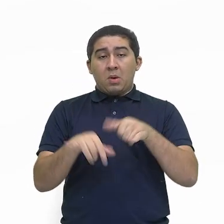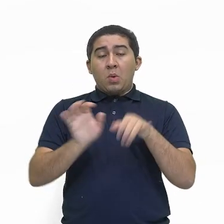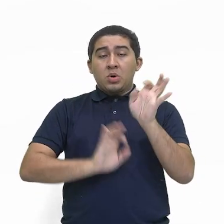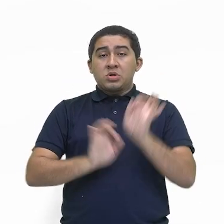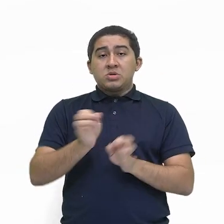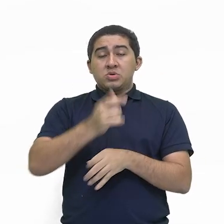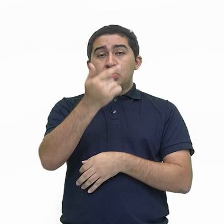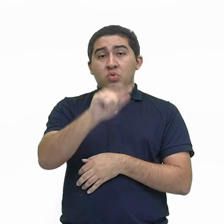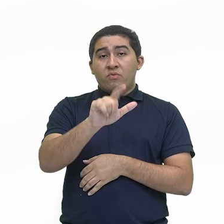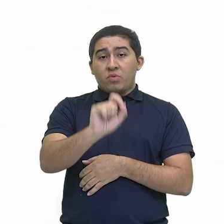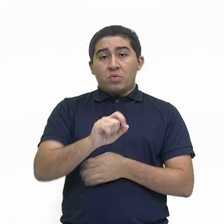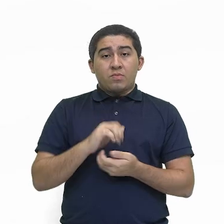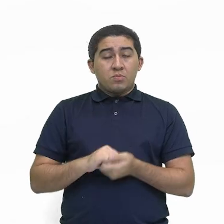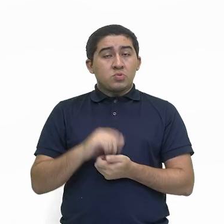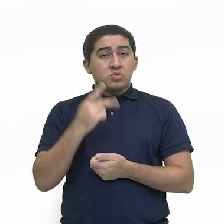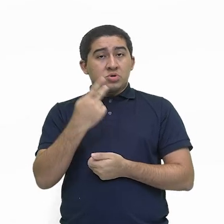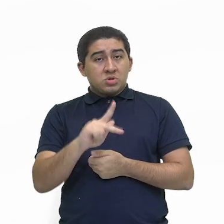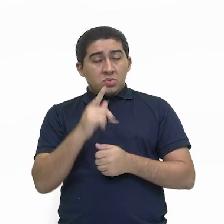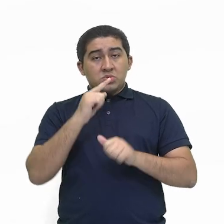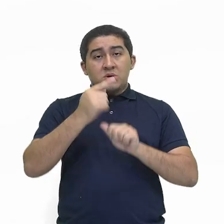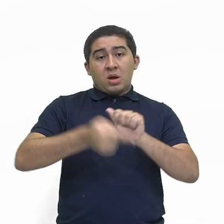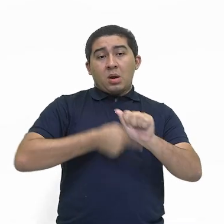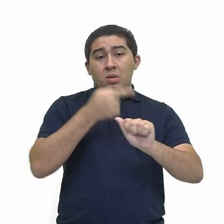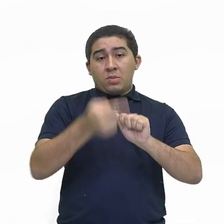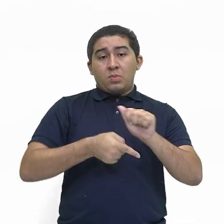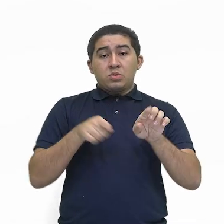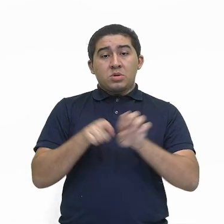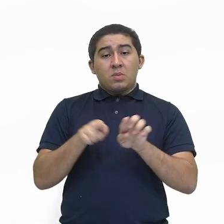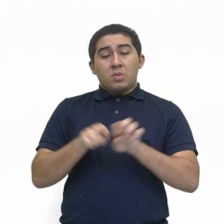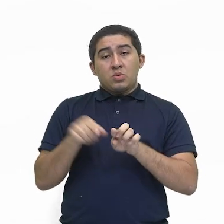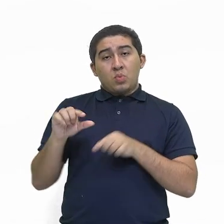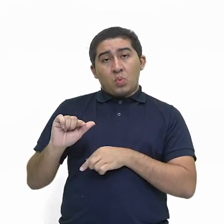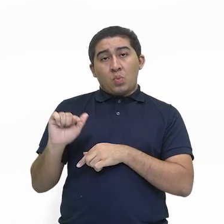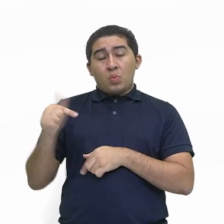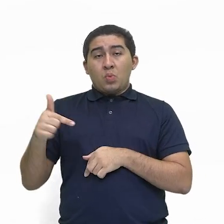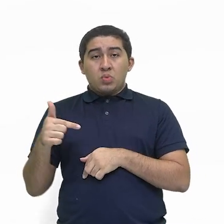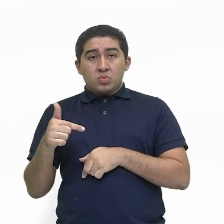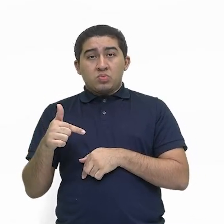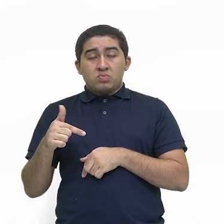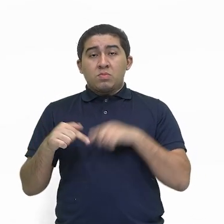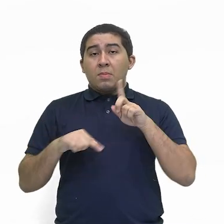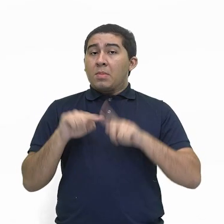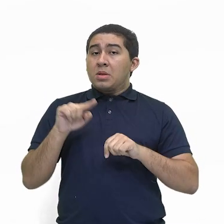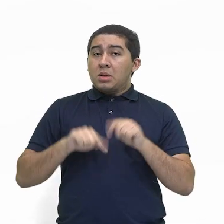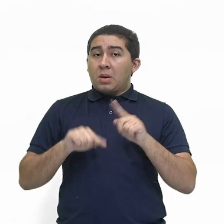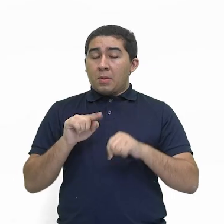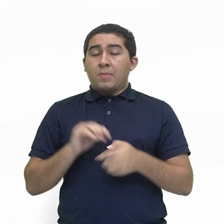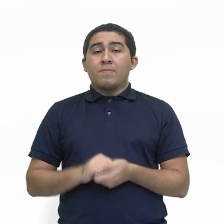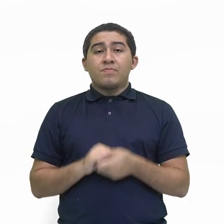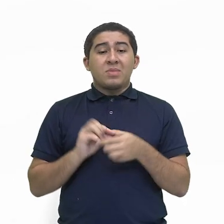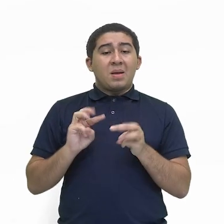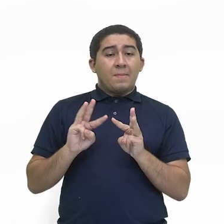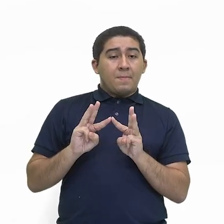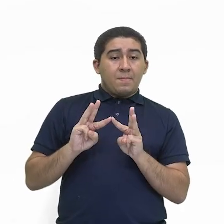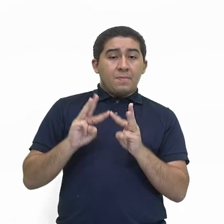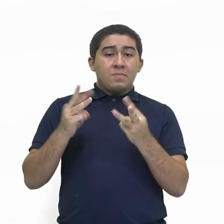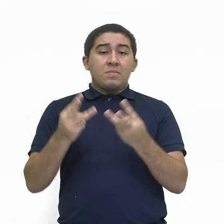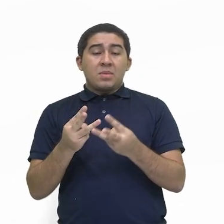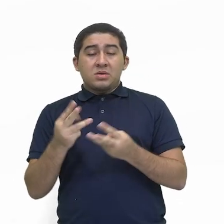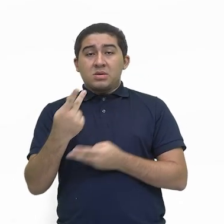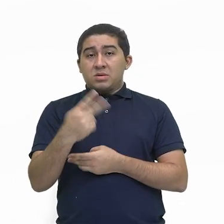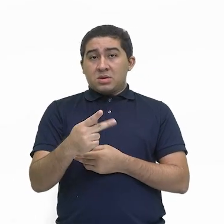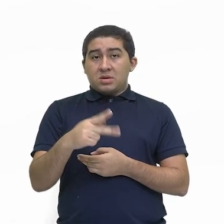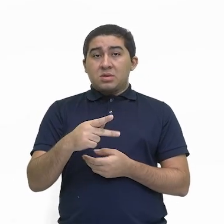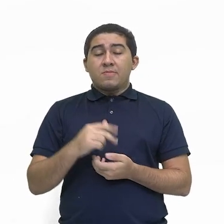reorganiza os seus átomos em um novo produto, a massa dos reagentes, que